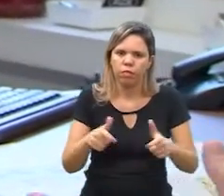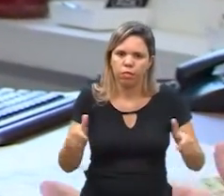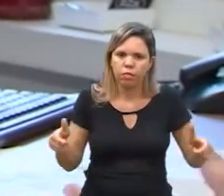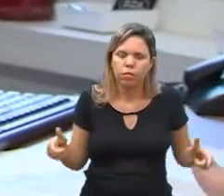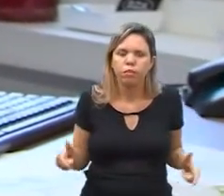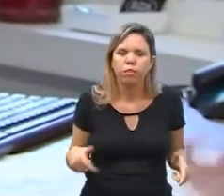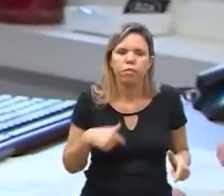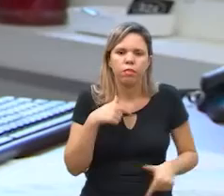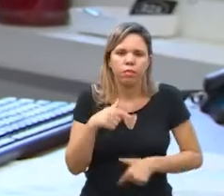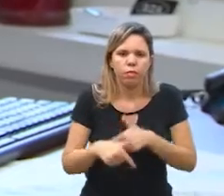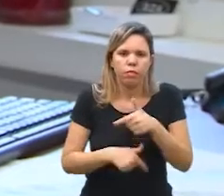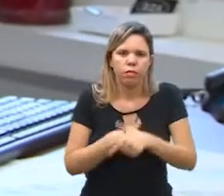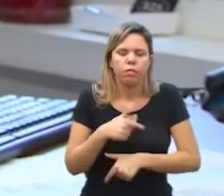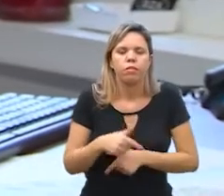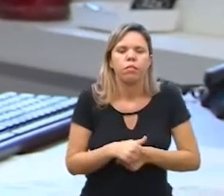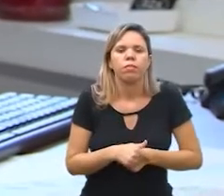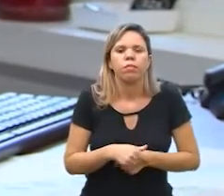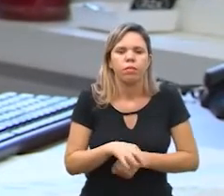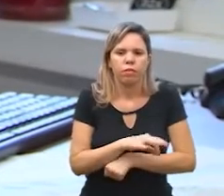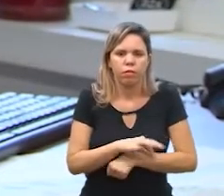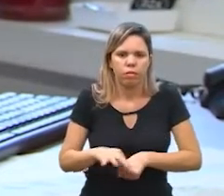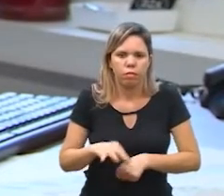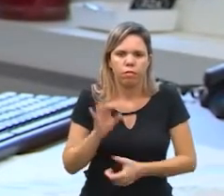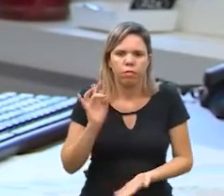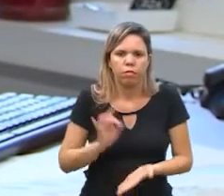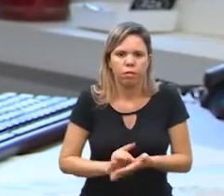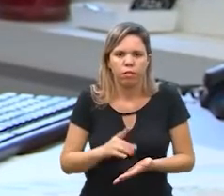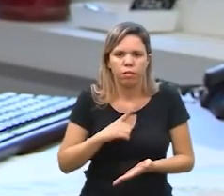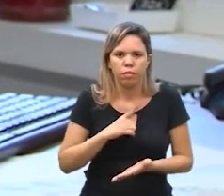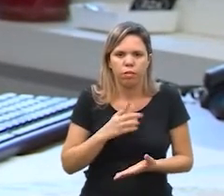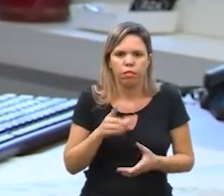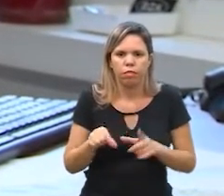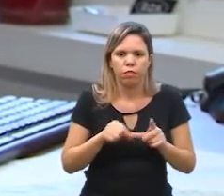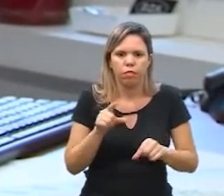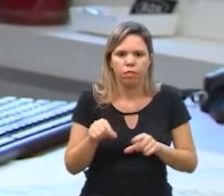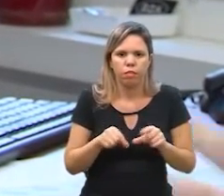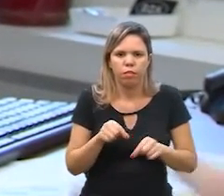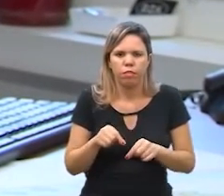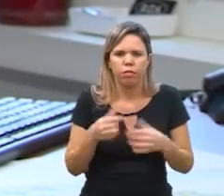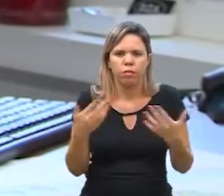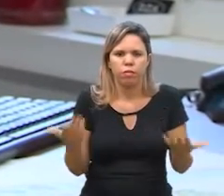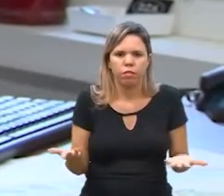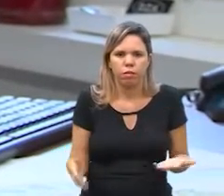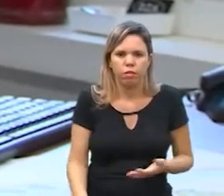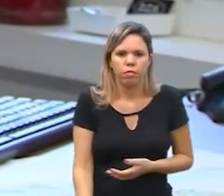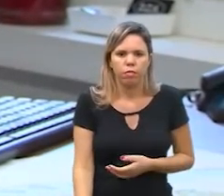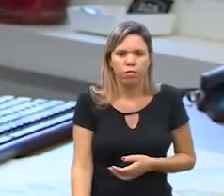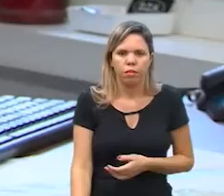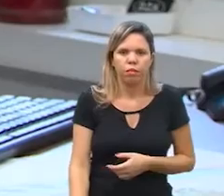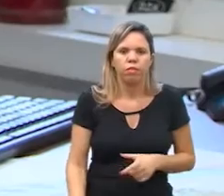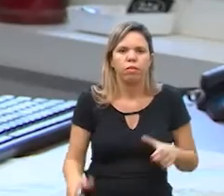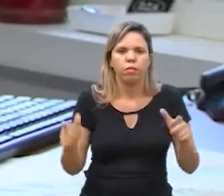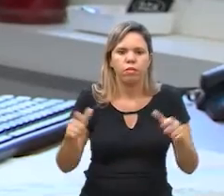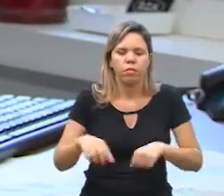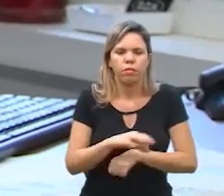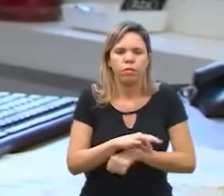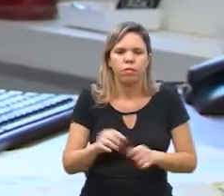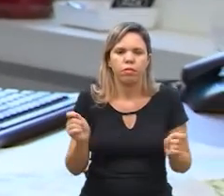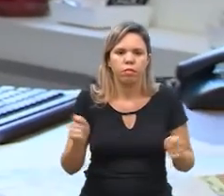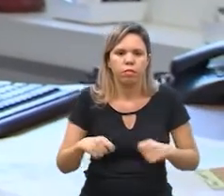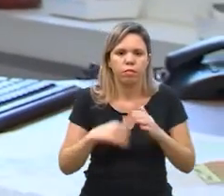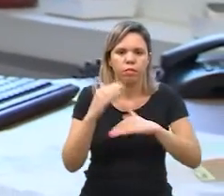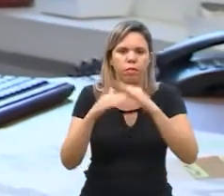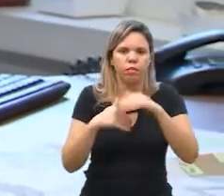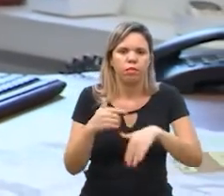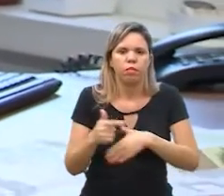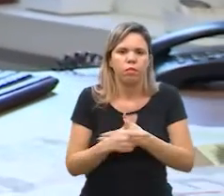amplo, né? Trabalhar no campo de arquitetura realmente tem muitas opções. Quais são essas opções onde um arquiteto pode